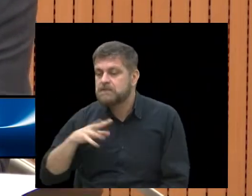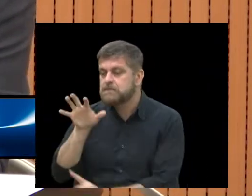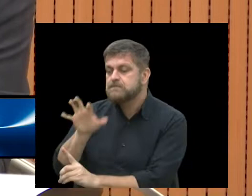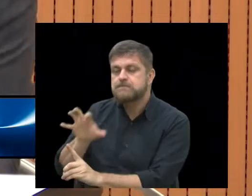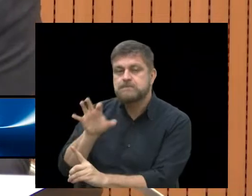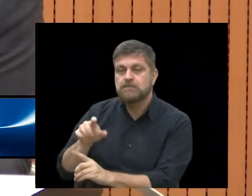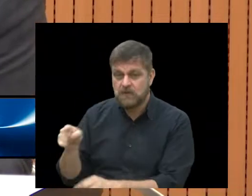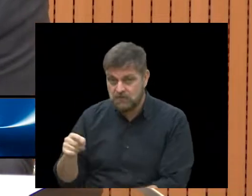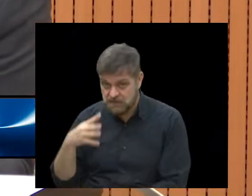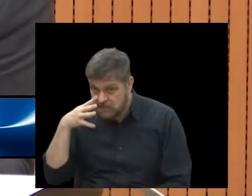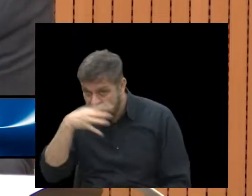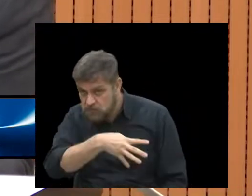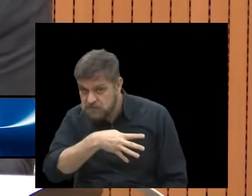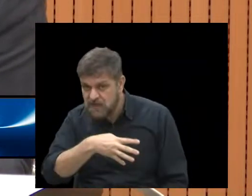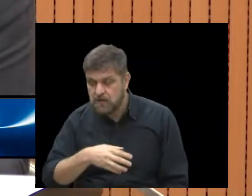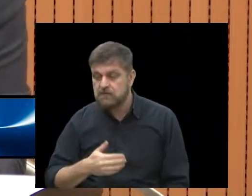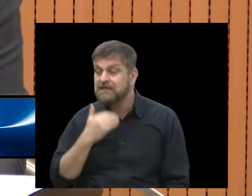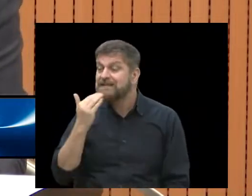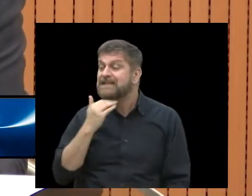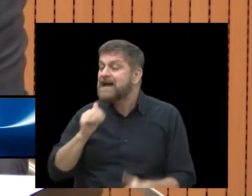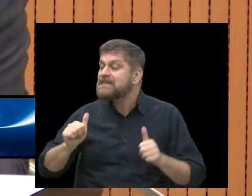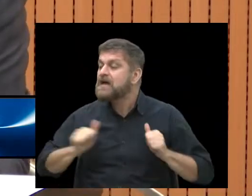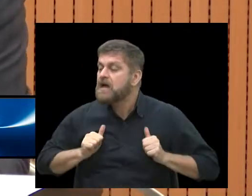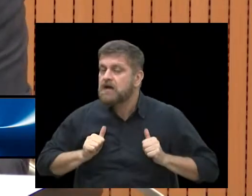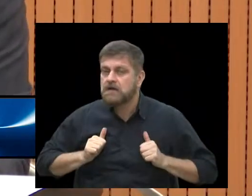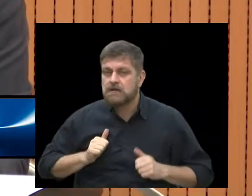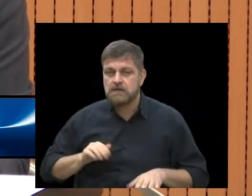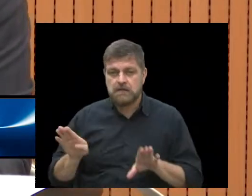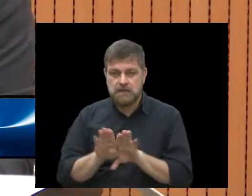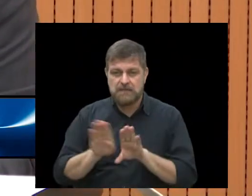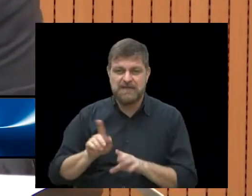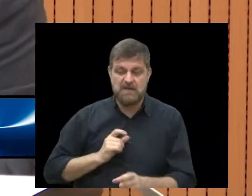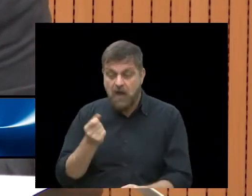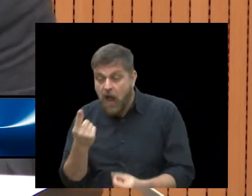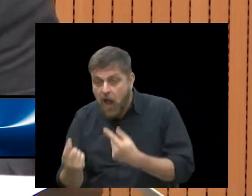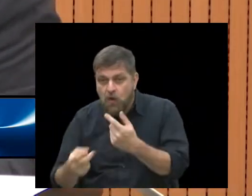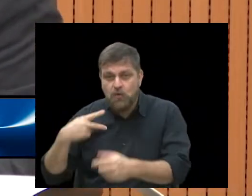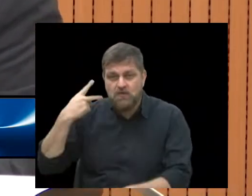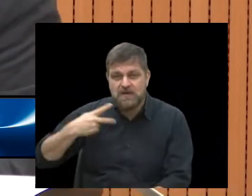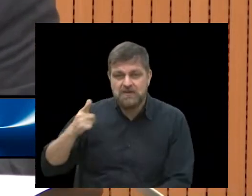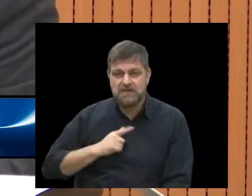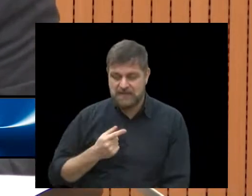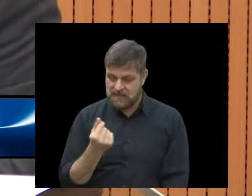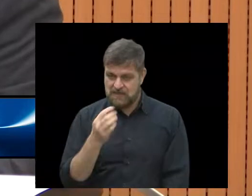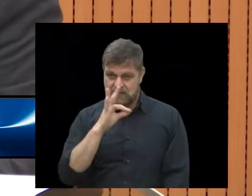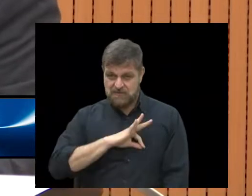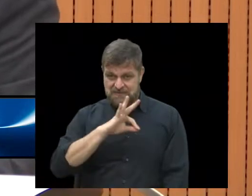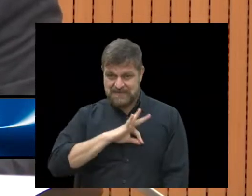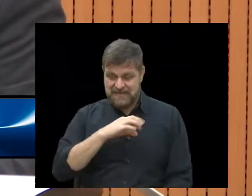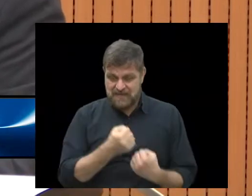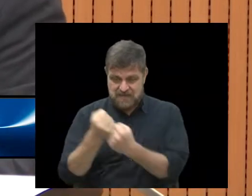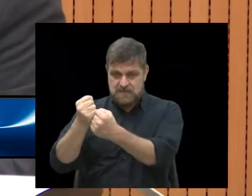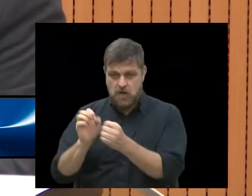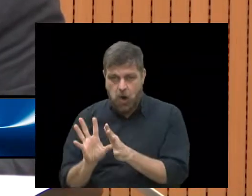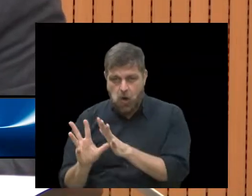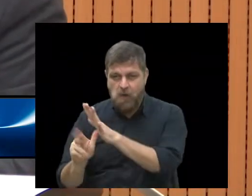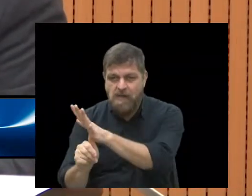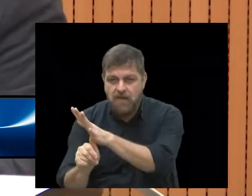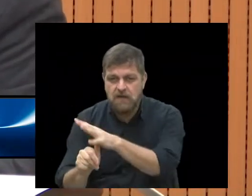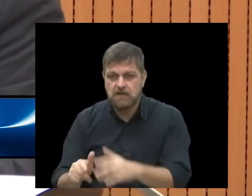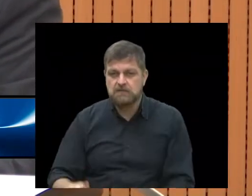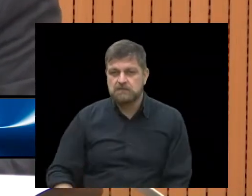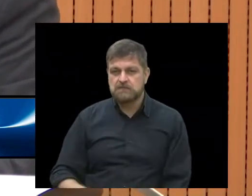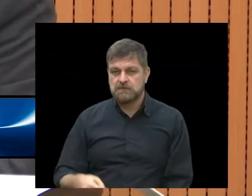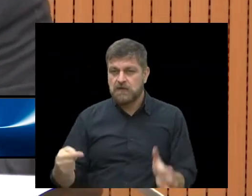fizeram com ele? Nada. Outro dia falaram que alguns vereadores pegam parte do salário dos assessores. Isso não foi motivo